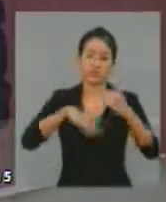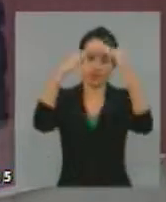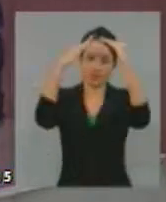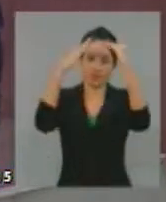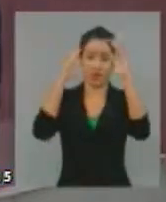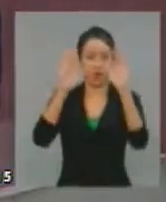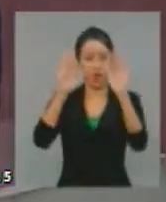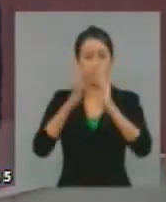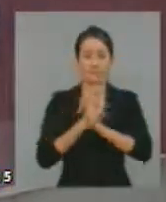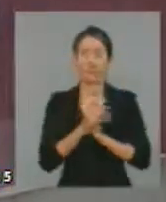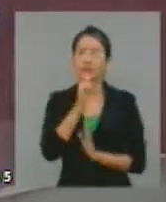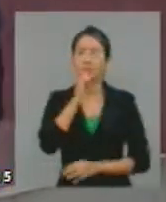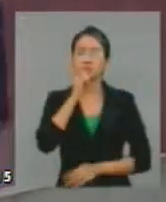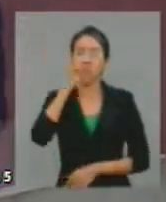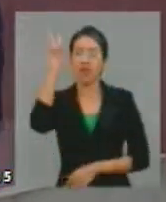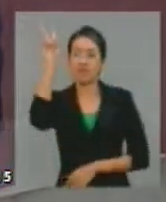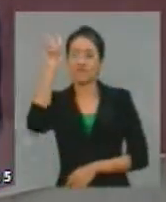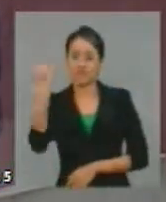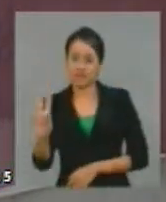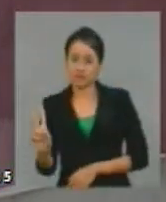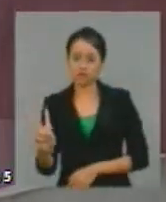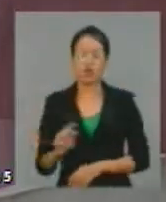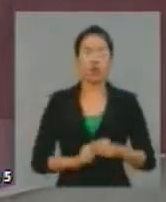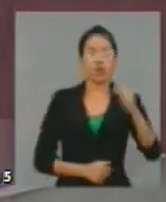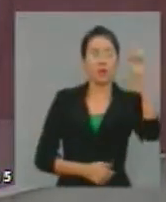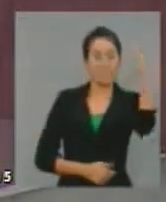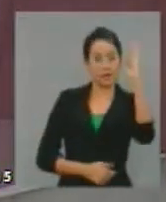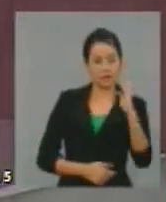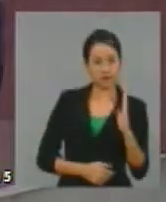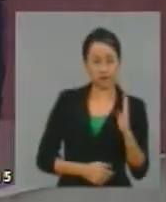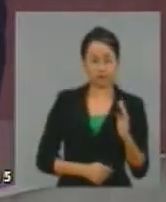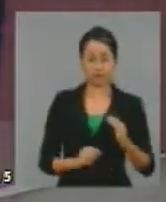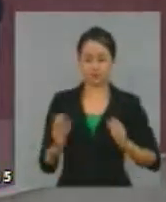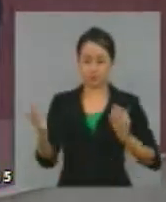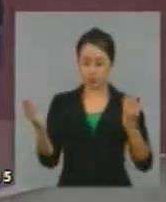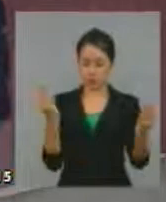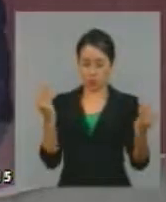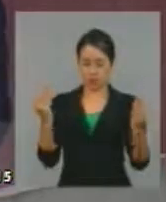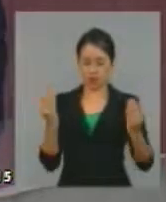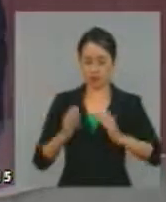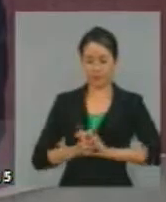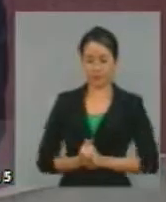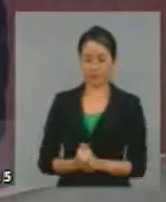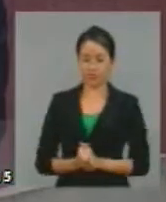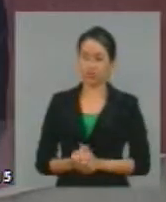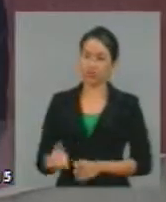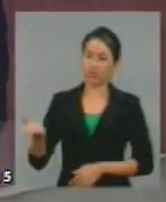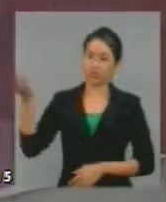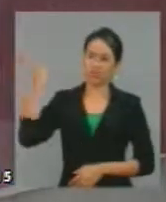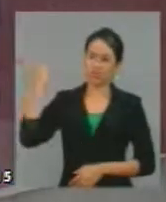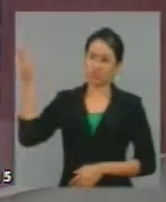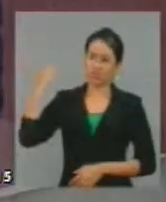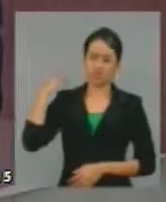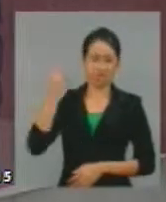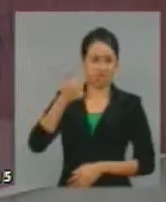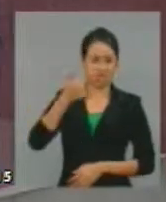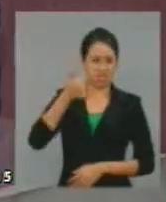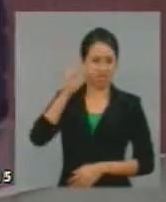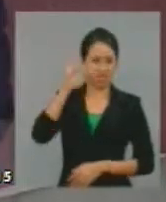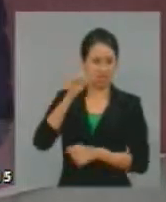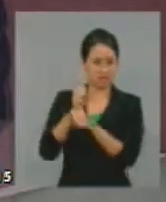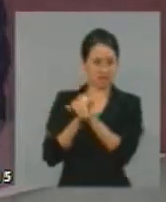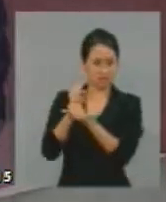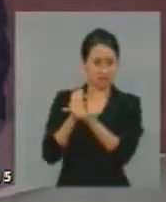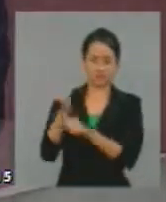Venezuela e Brasil, por exemplo, tiveram taxas de crescimento econômico na década acima, inclusive, de países